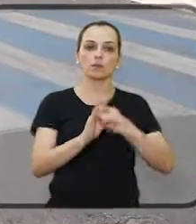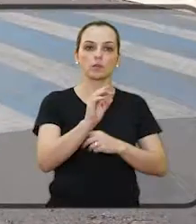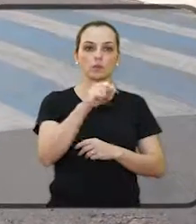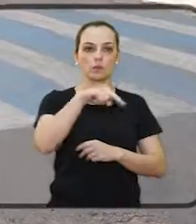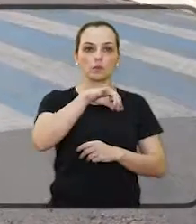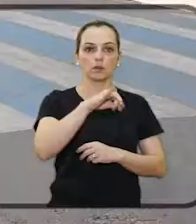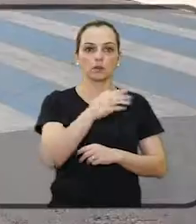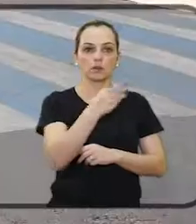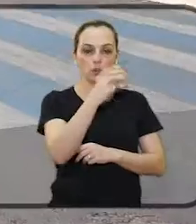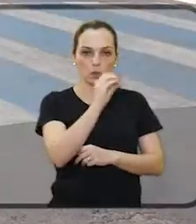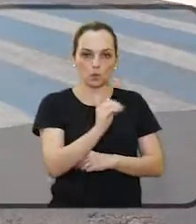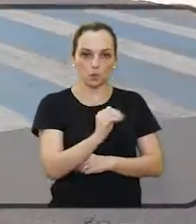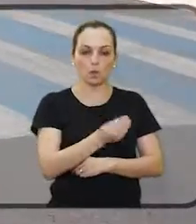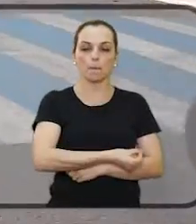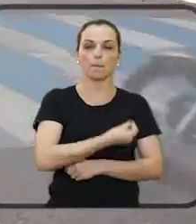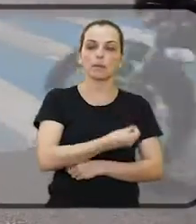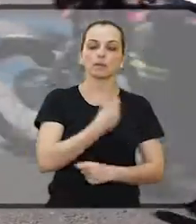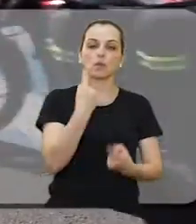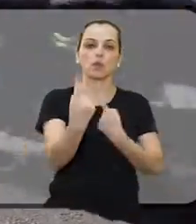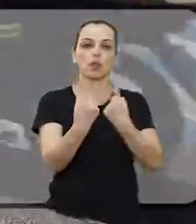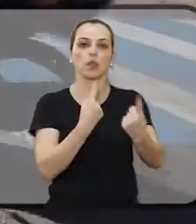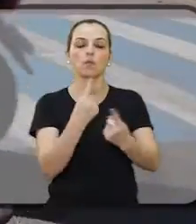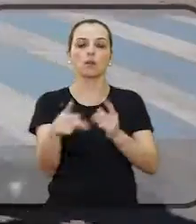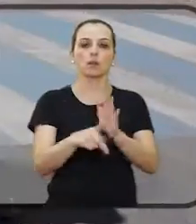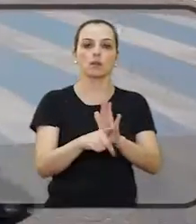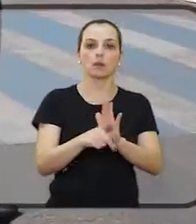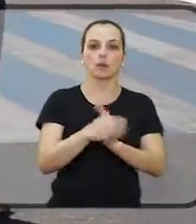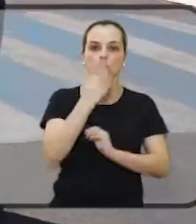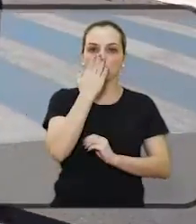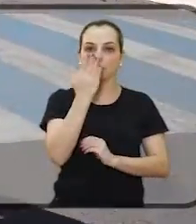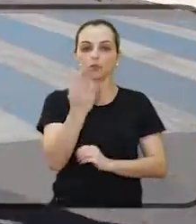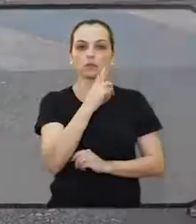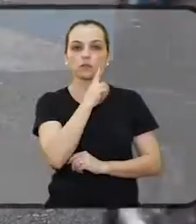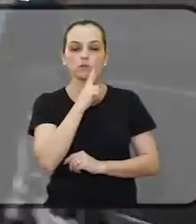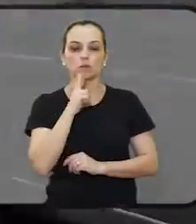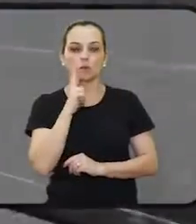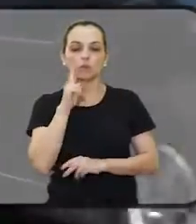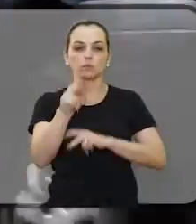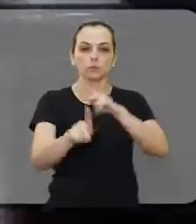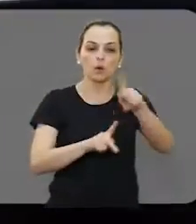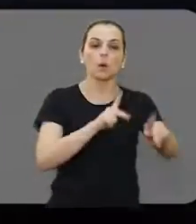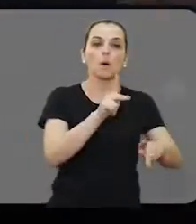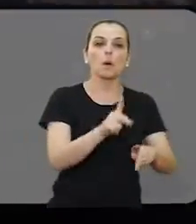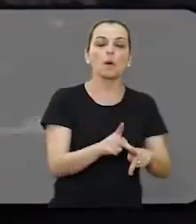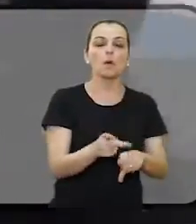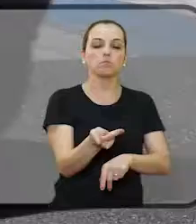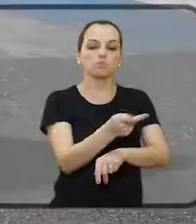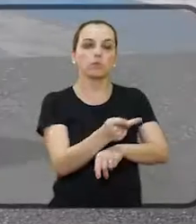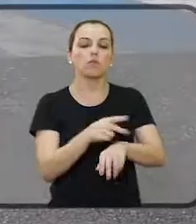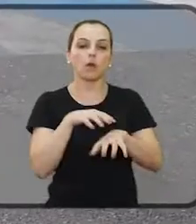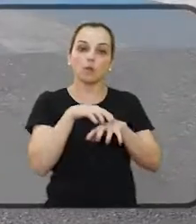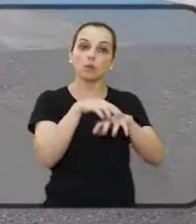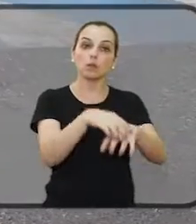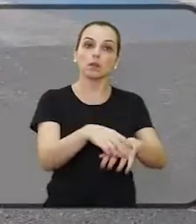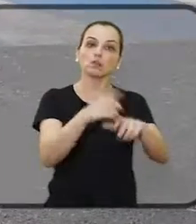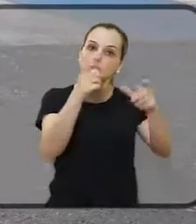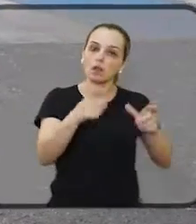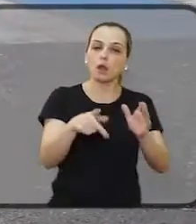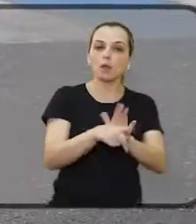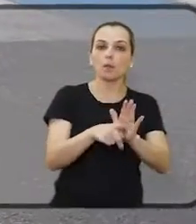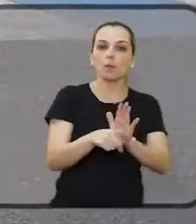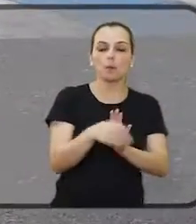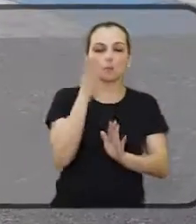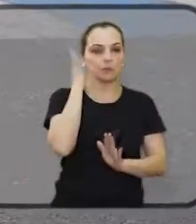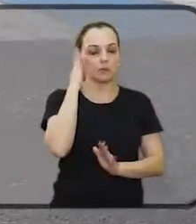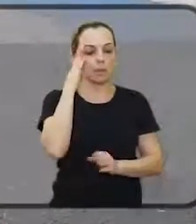O vereador Toninho do Mel esteve na Avenida 22 de Agosto, em frente ao restaurante Bom Prato, para verificar as condições de trânsito no local e escutar a